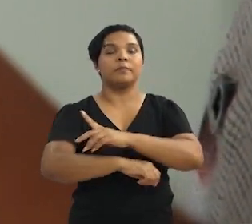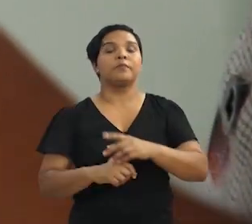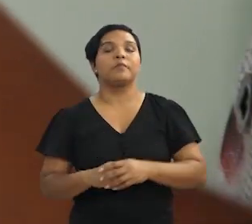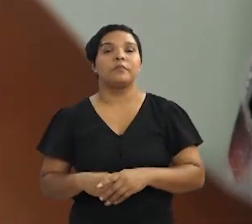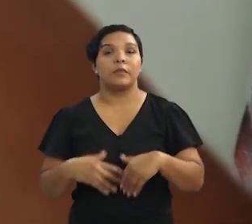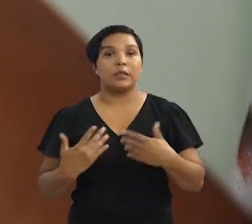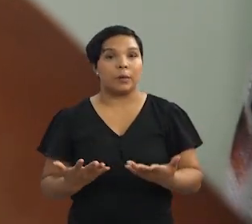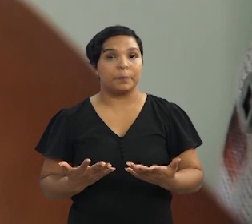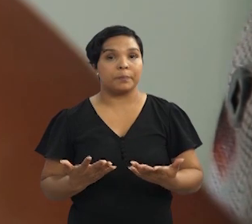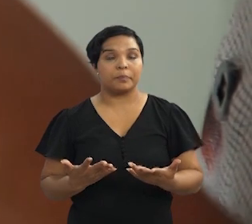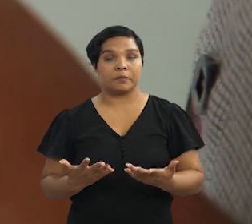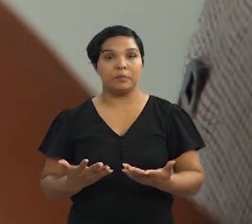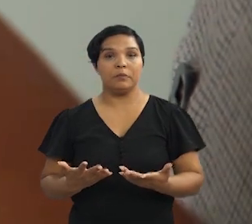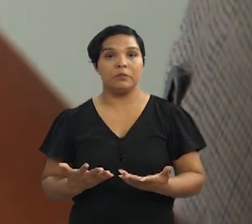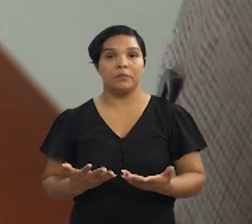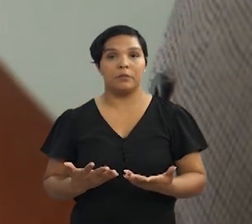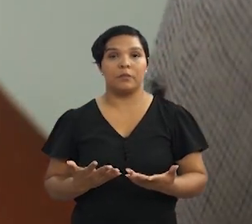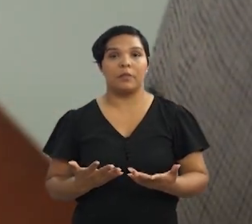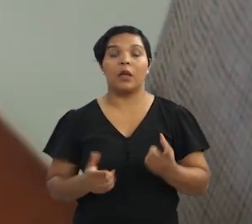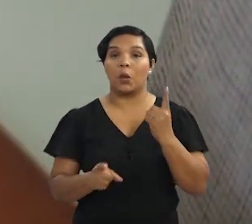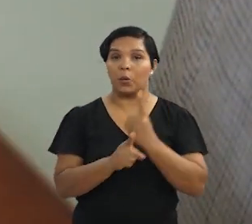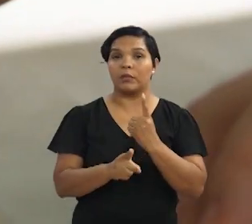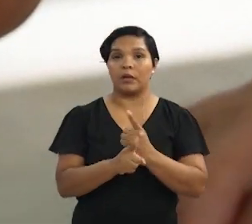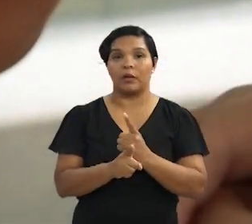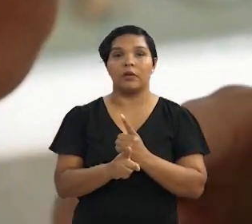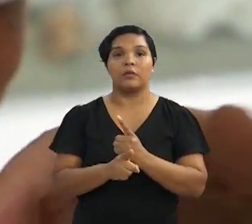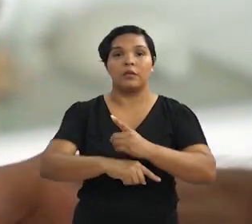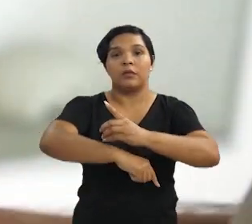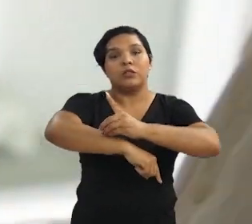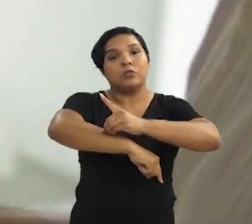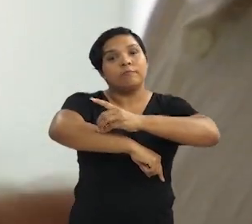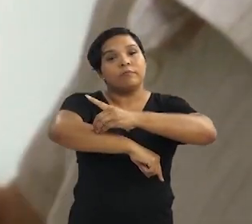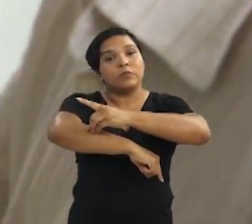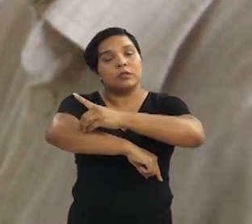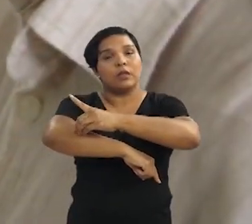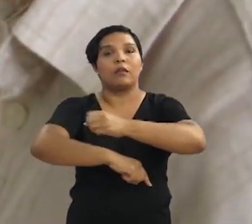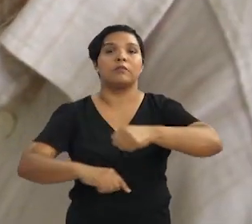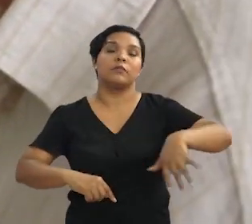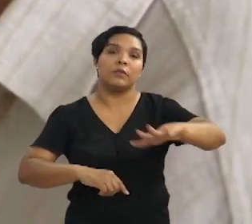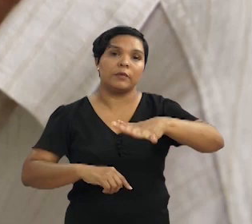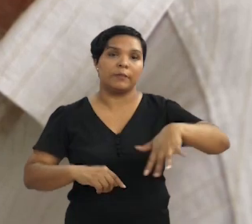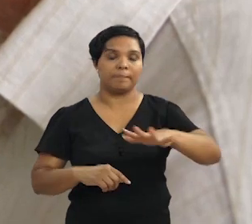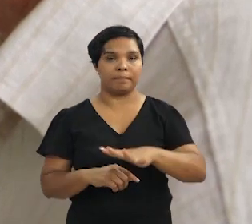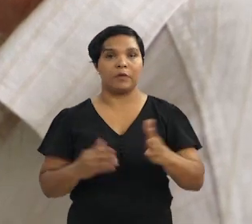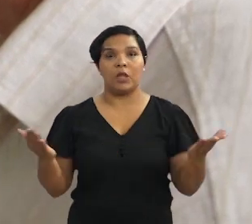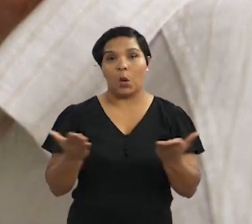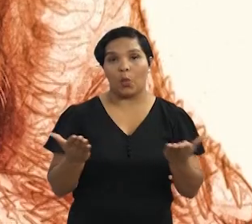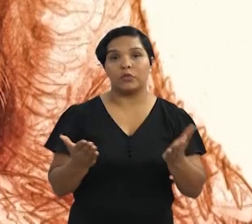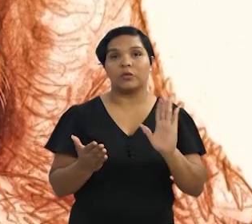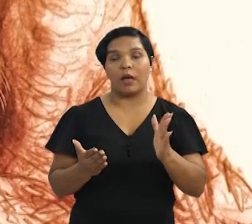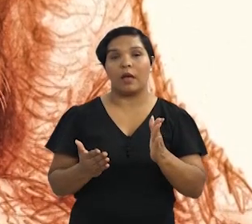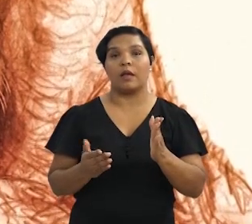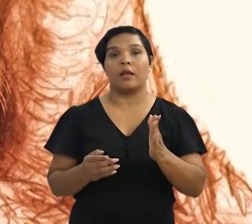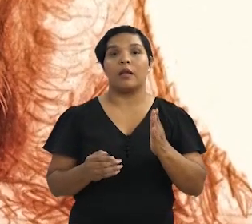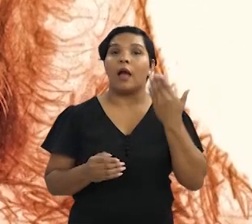assim. Jamais alguém tinha encontrado um dinossauro nessa formação, né? Que